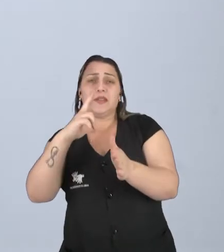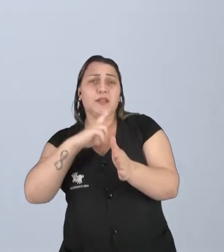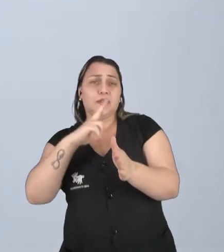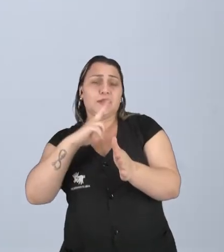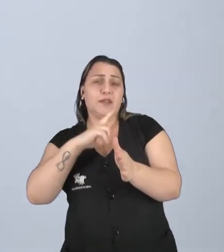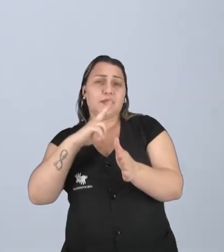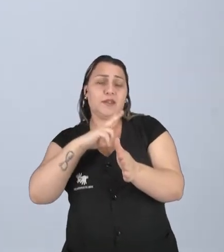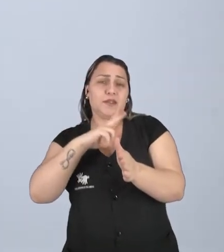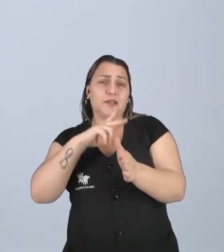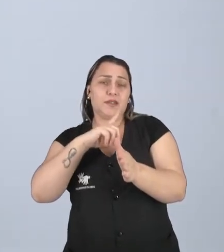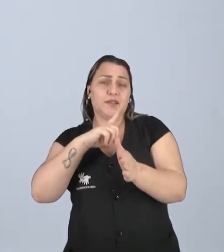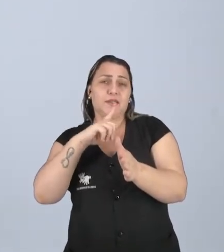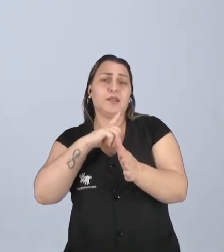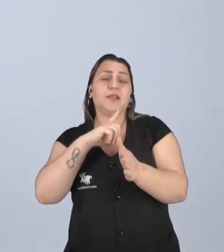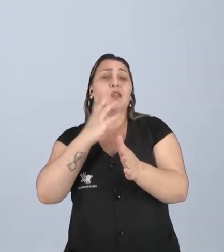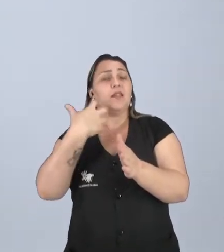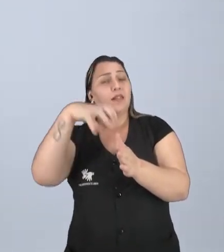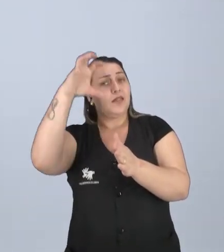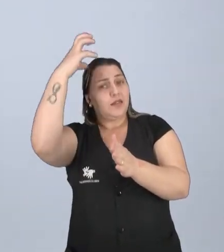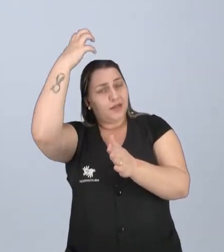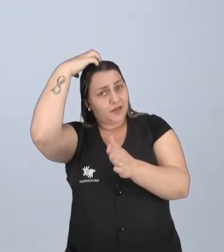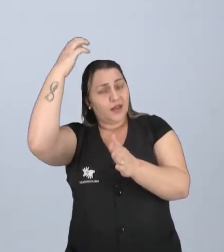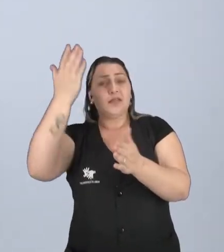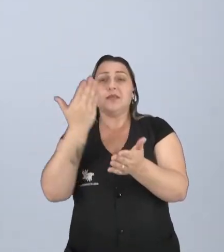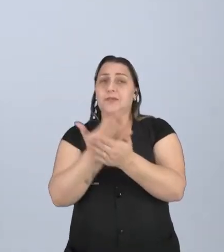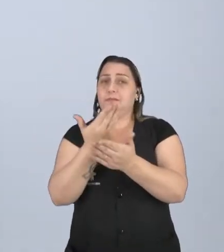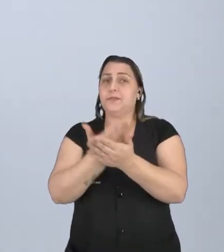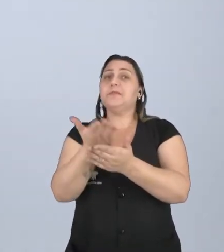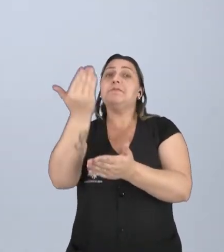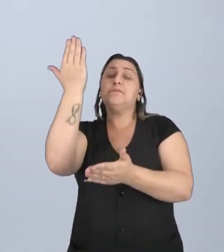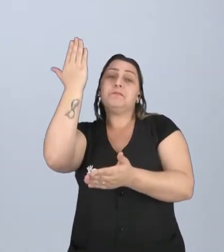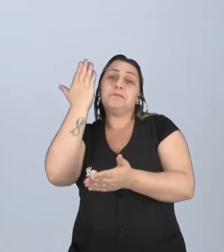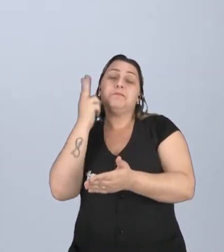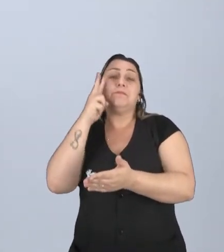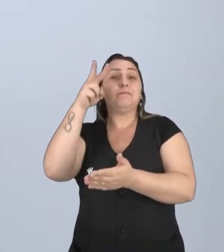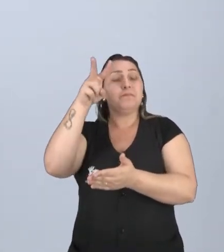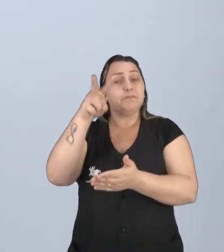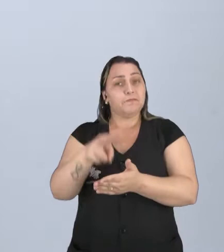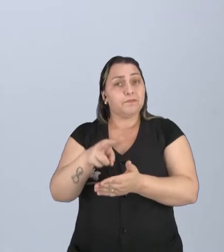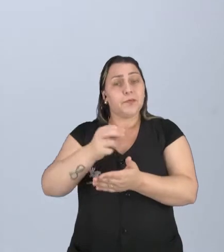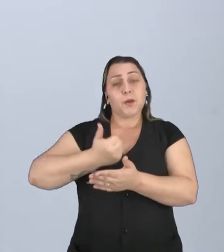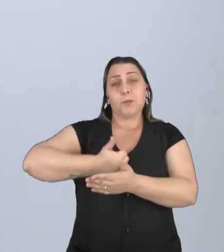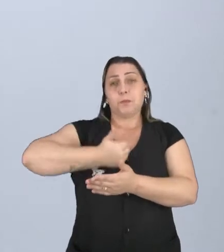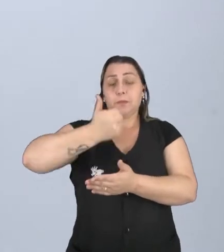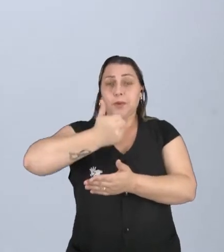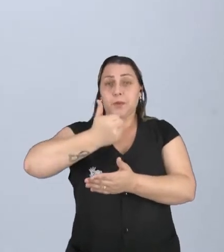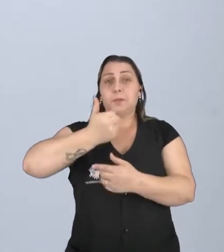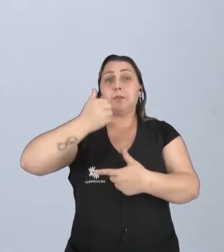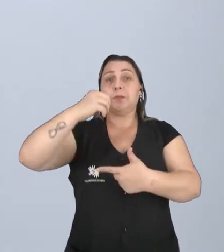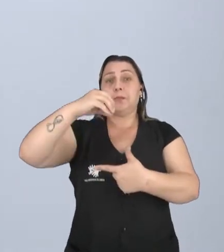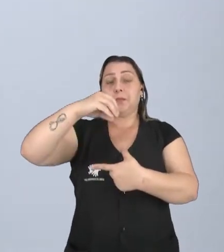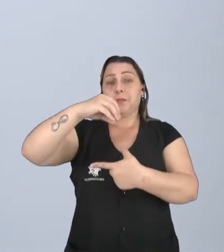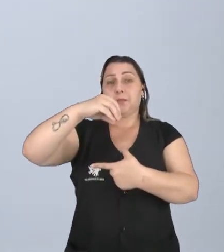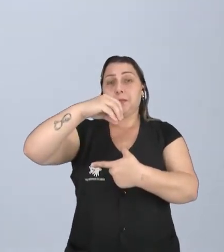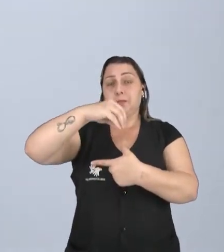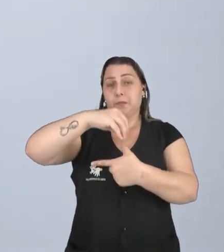aí regência. Nas aulas anteriores, vocês viram sobre o primeiro reinado, né?